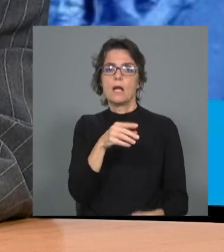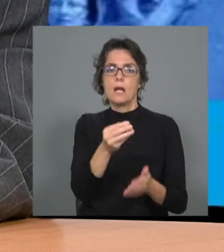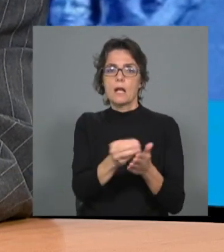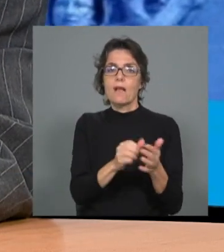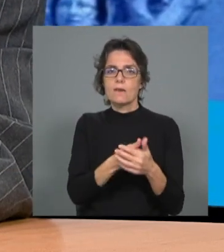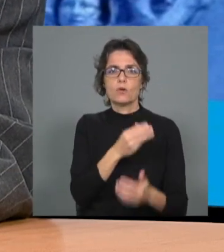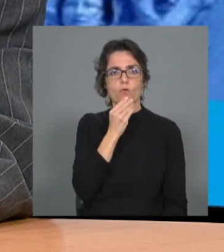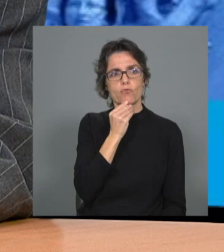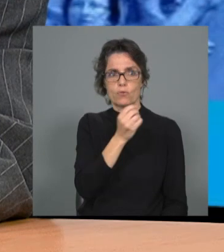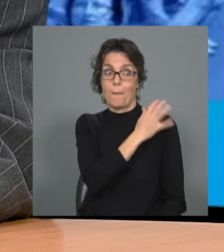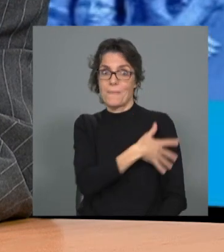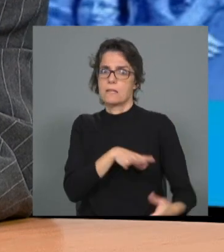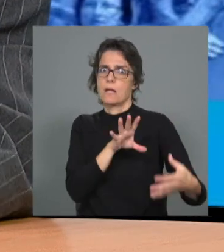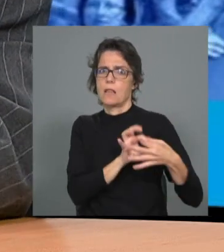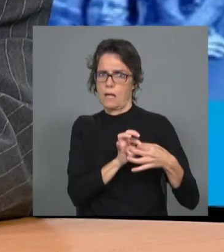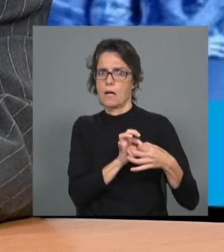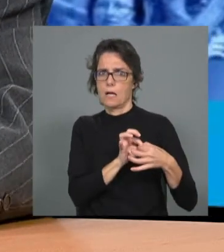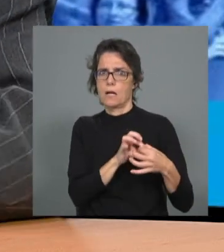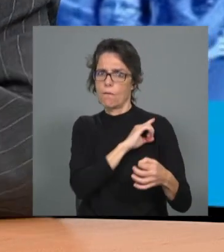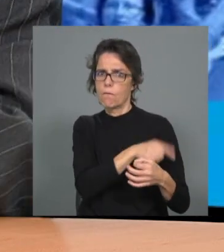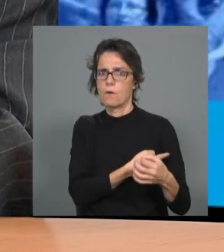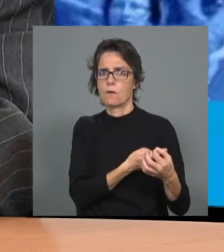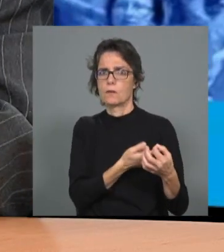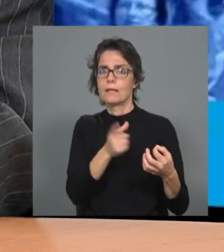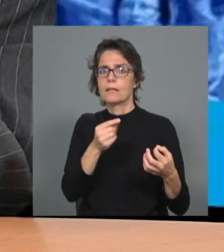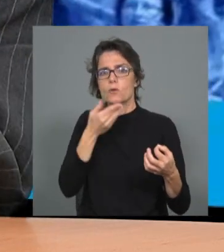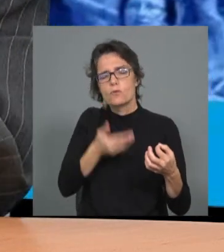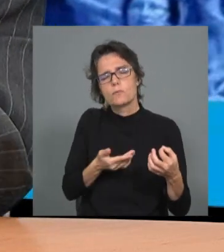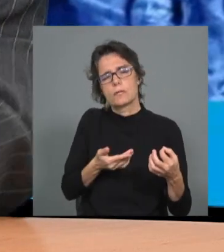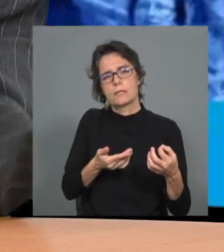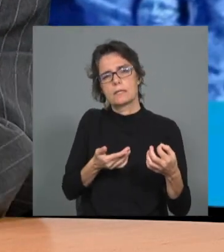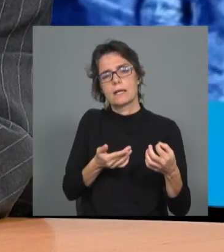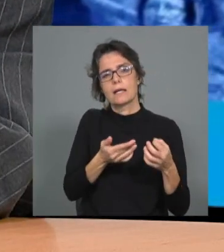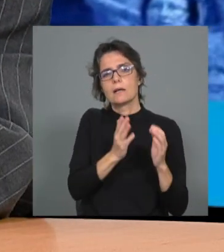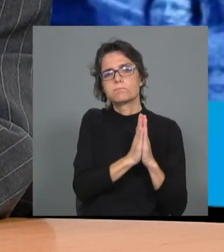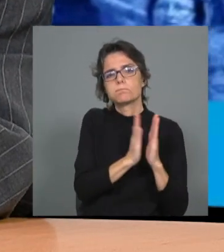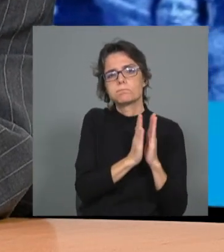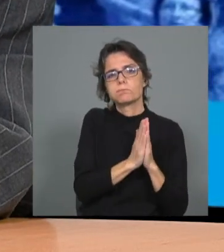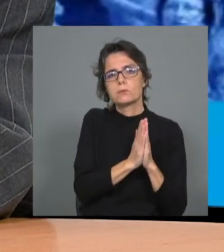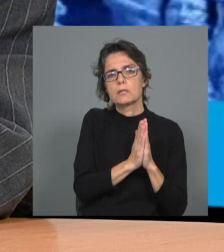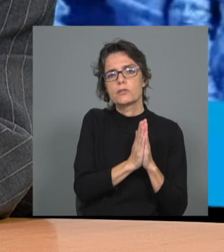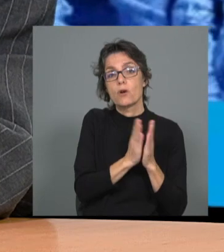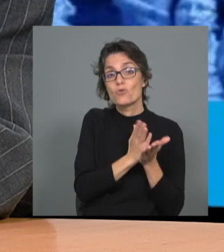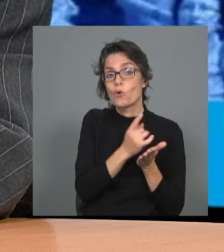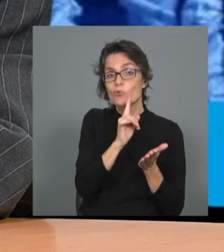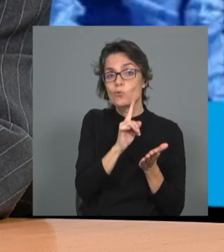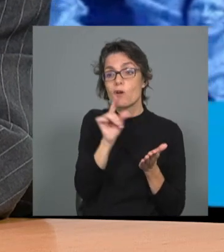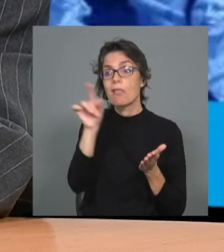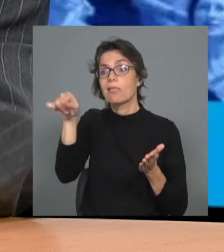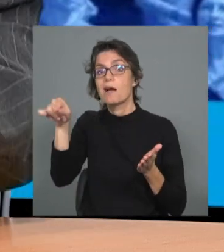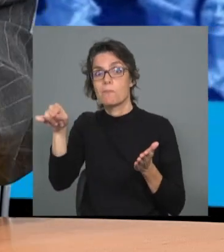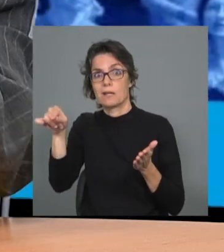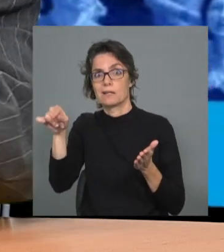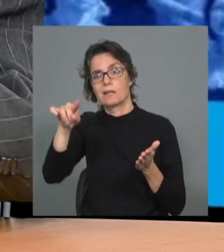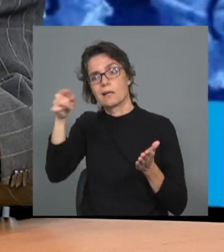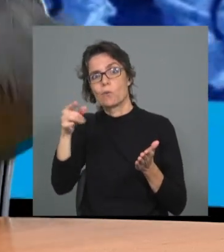palestinense por excelência, tem uma experiência que vai para além do pequeno espaço religioso de Jerusalém. Uma coisa é o judaísmo